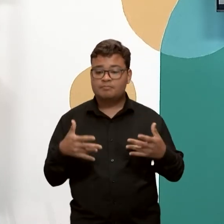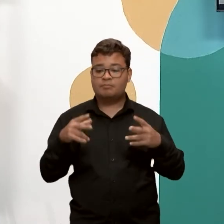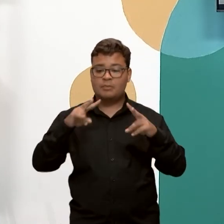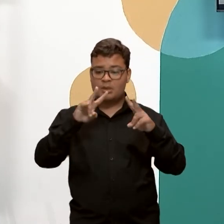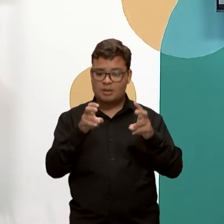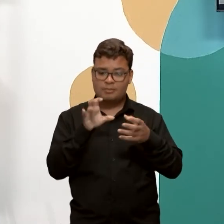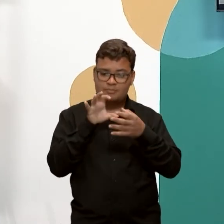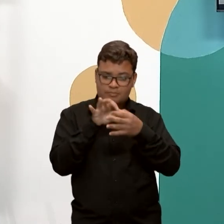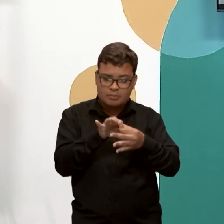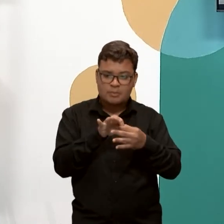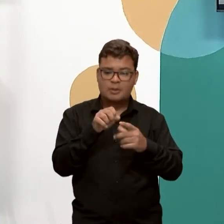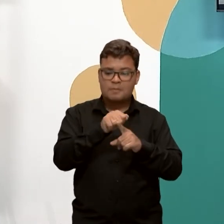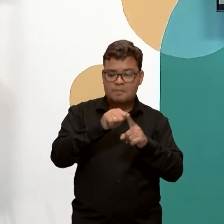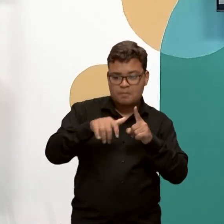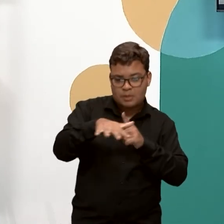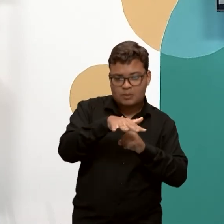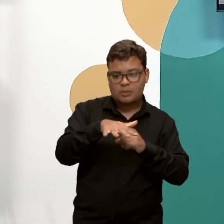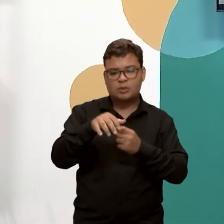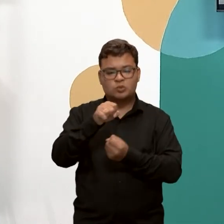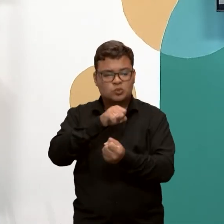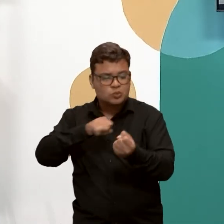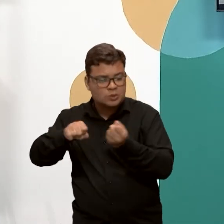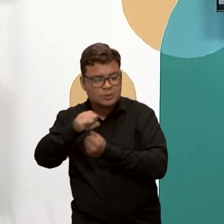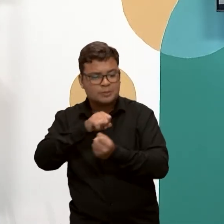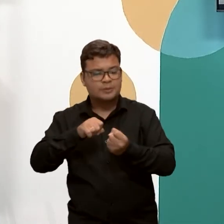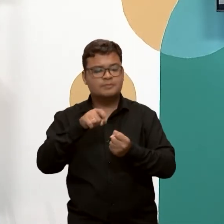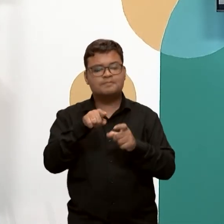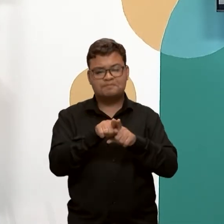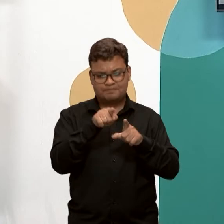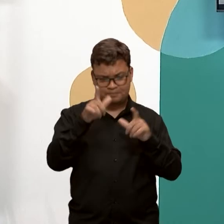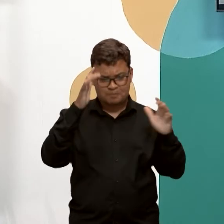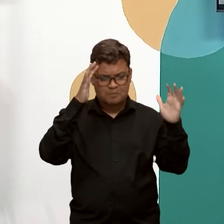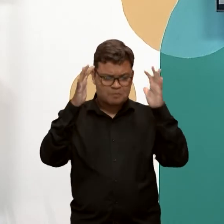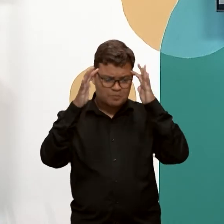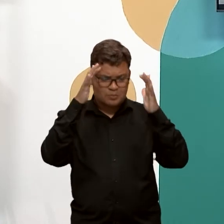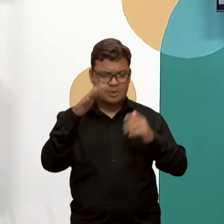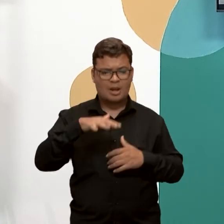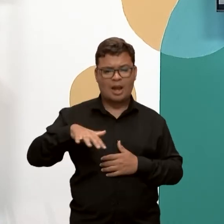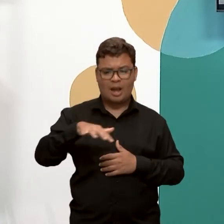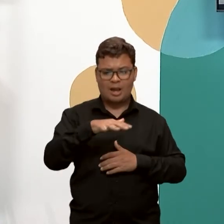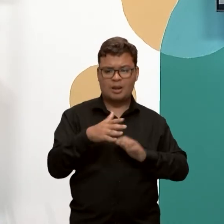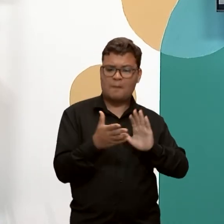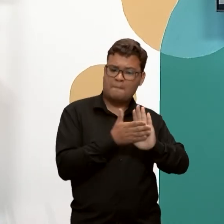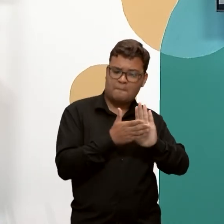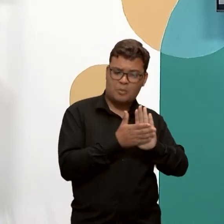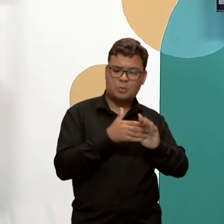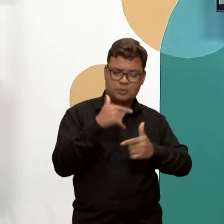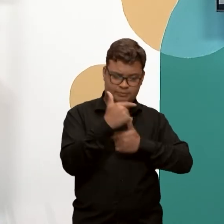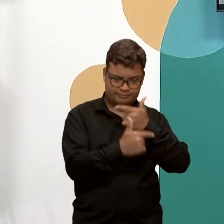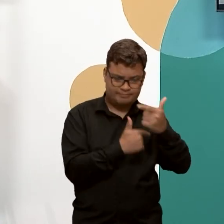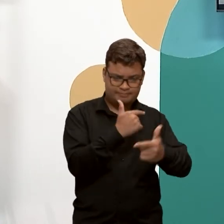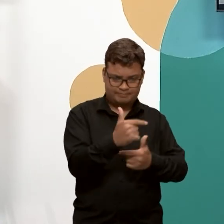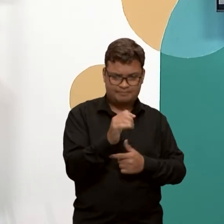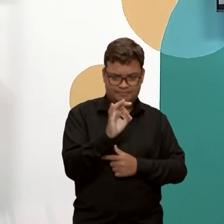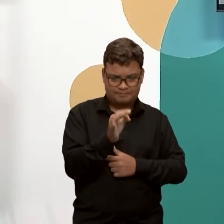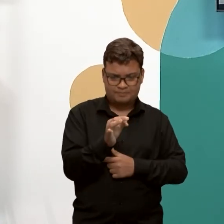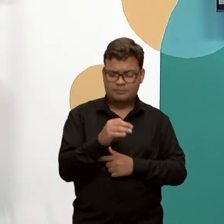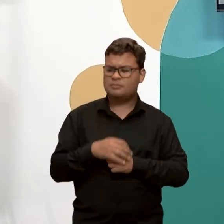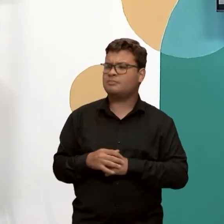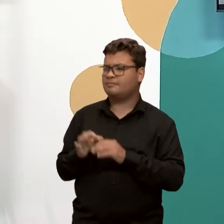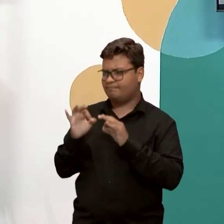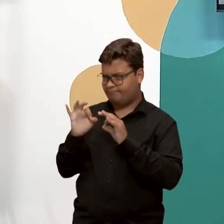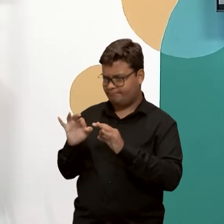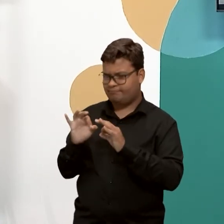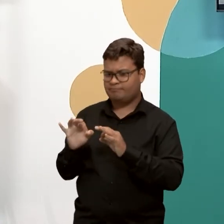meio ambiente, sustentabilidade, não é? Você também pensou um pouco nisso na hora de propor essa obra para premiação, né? Com